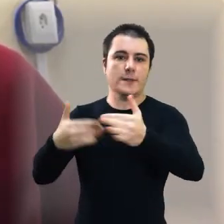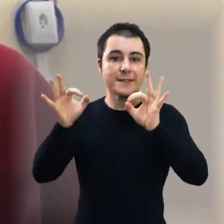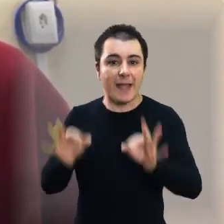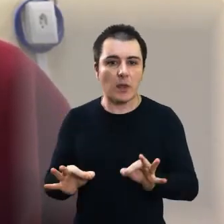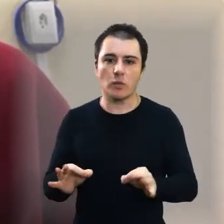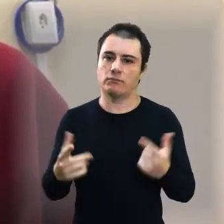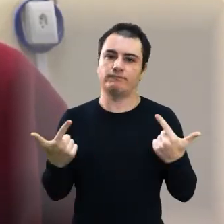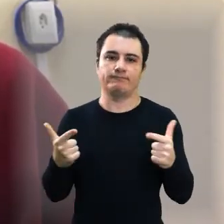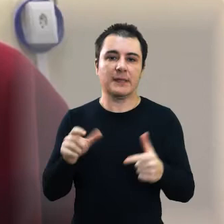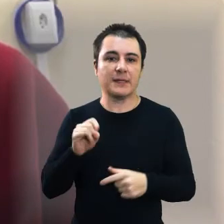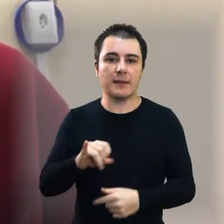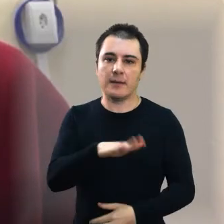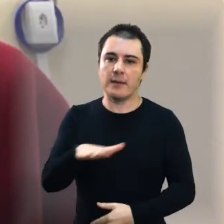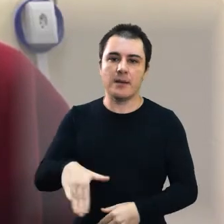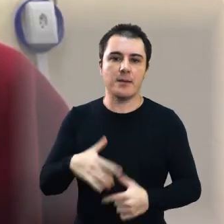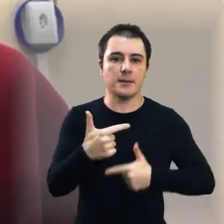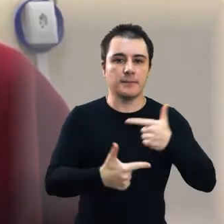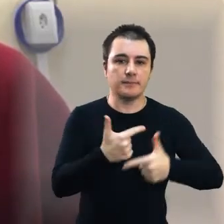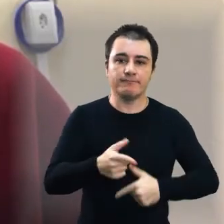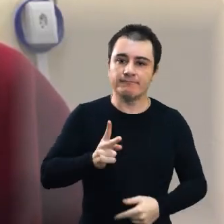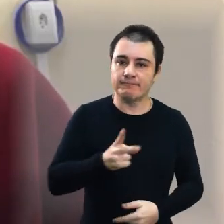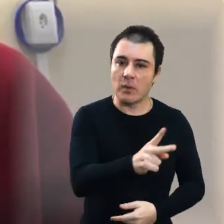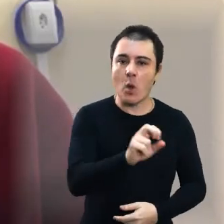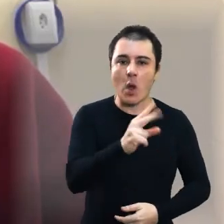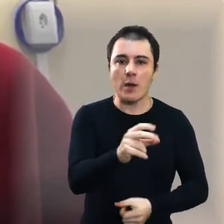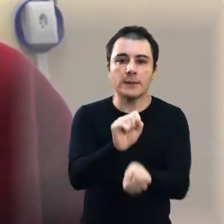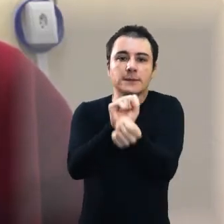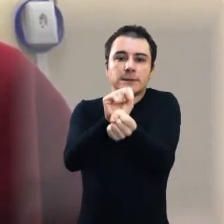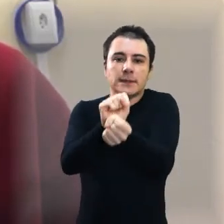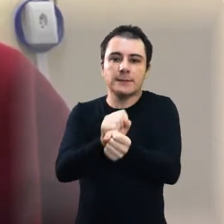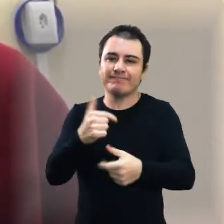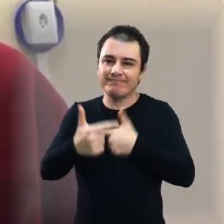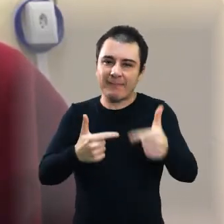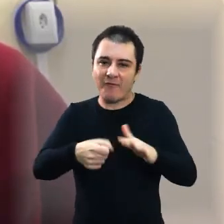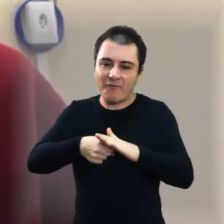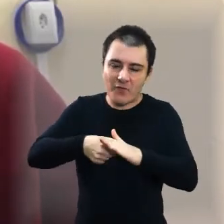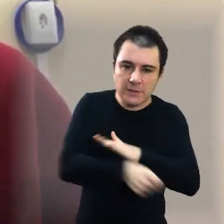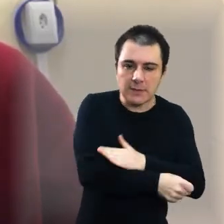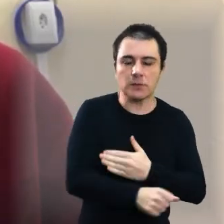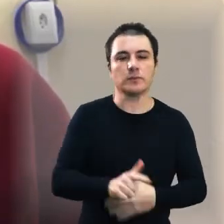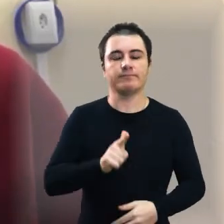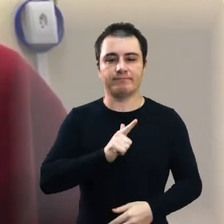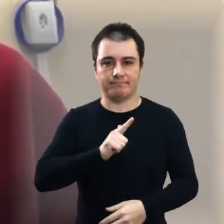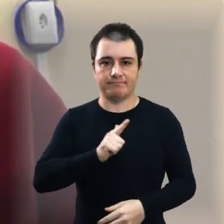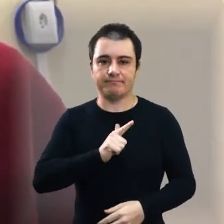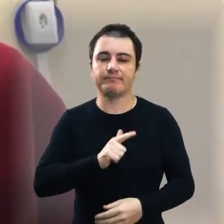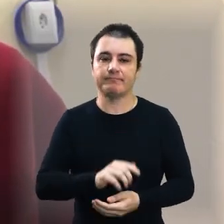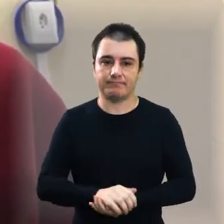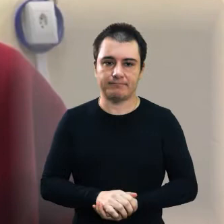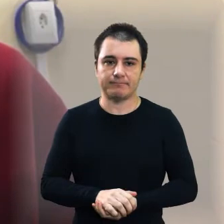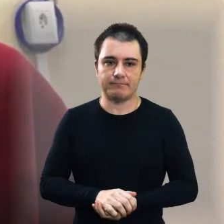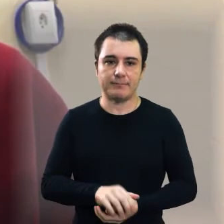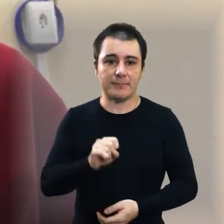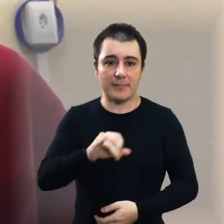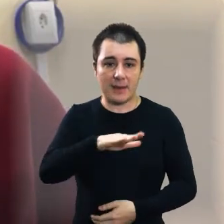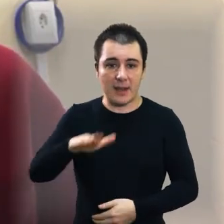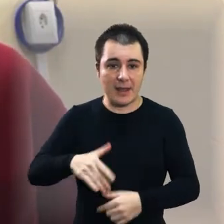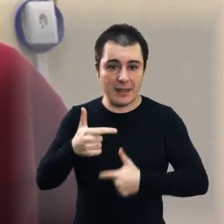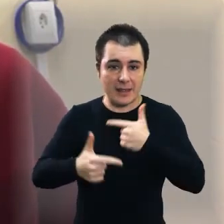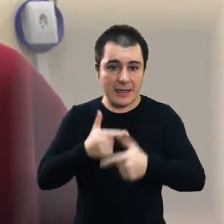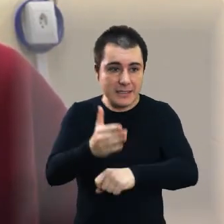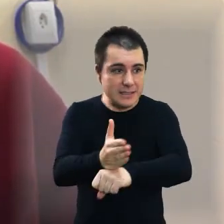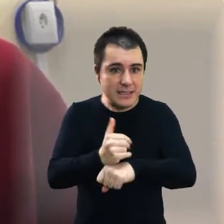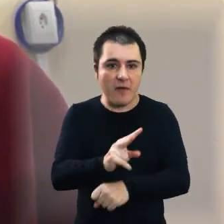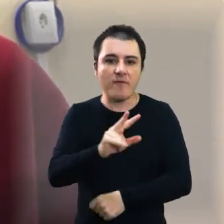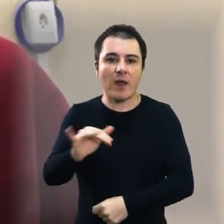Trabalho afirma que não é possível avançar em desenvolvimento sustentável se junto não eliminar o trabalho infantil e o trabalho escravo.